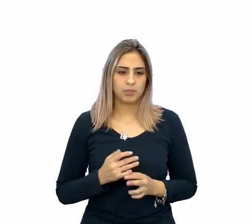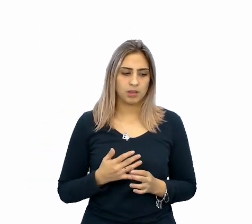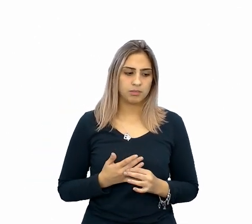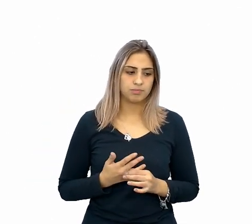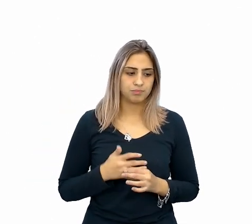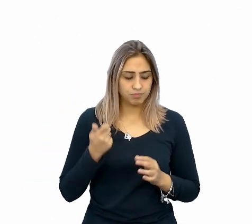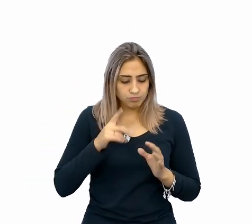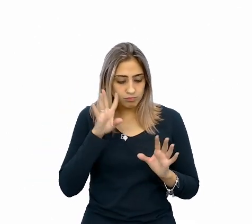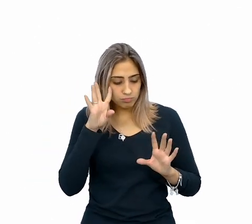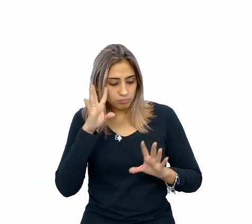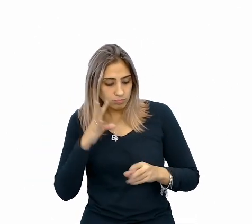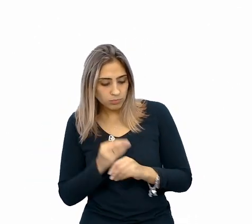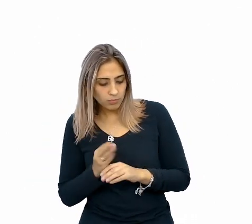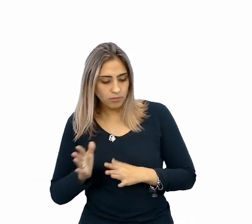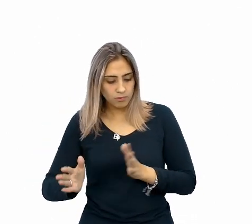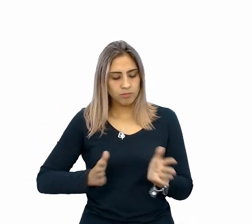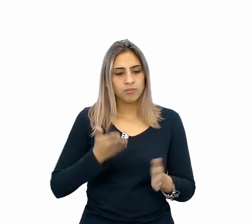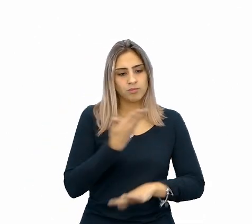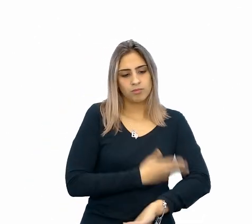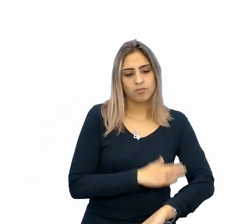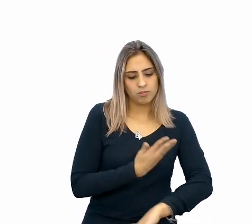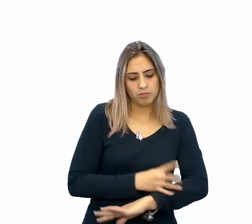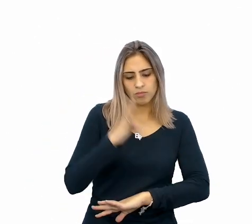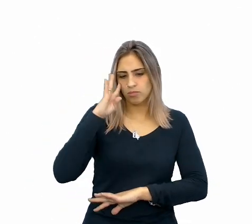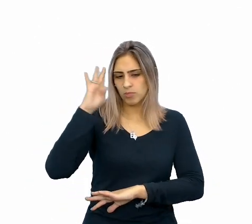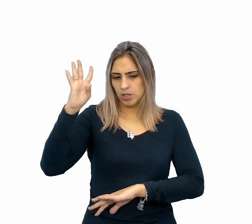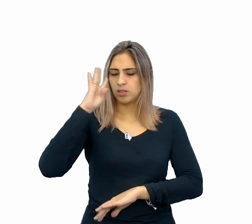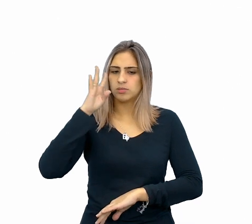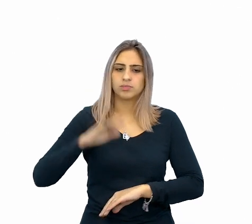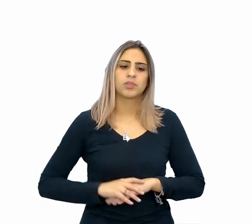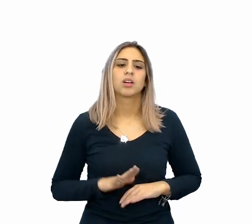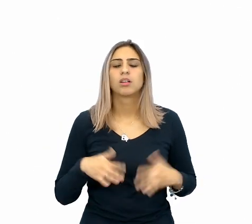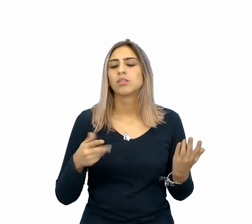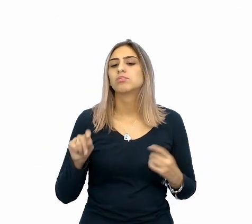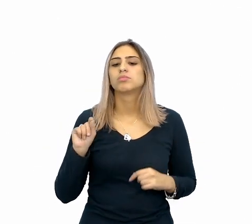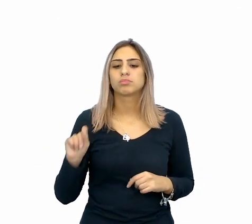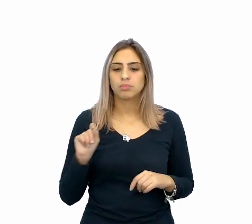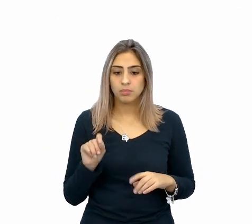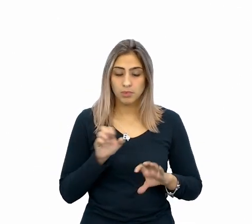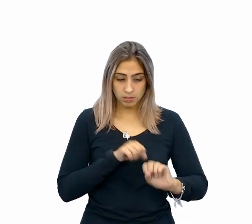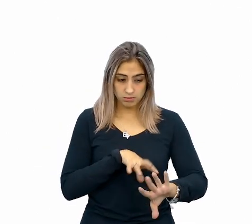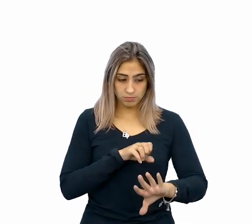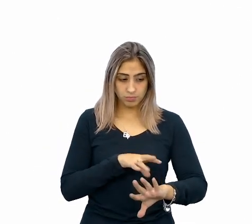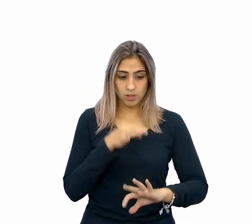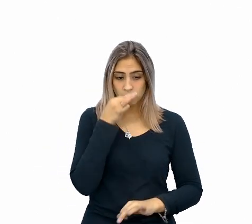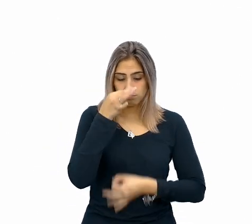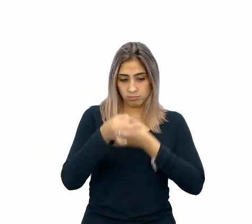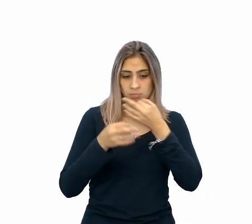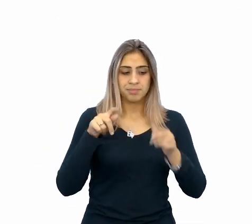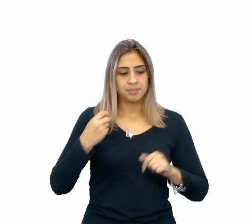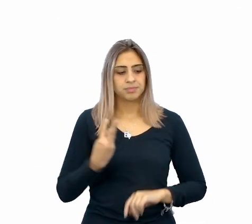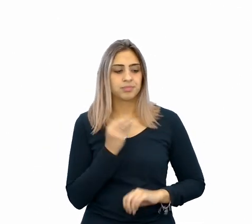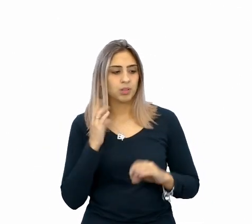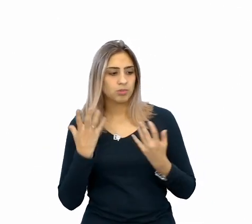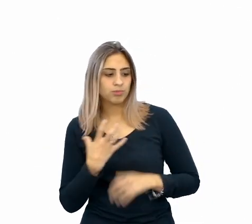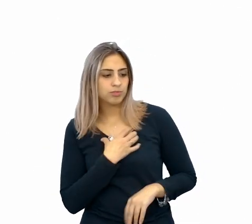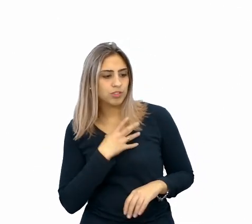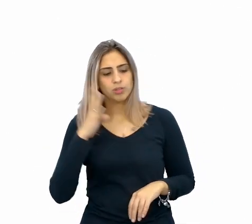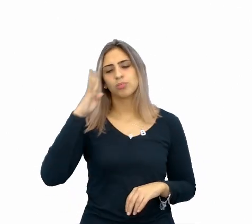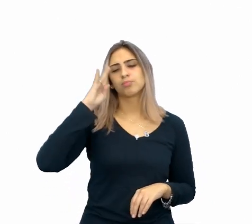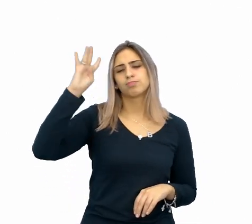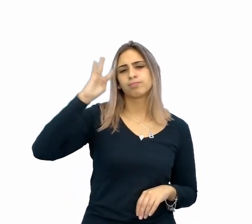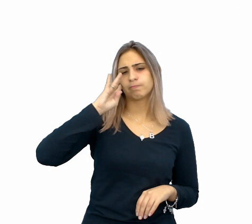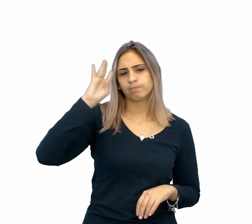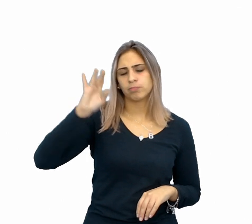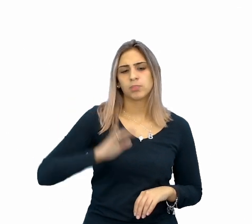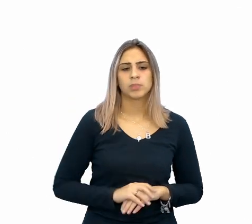ser compreendida por meio de exercícios de reflexão. Ou seja, o ensino da ortografia deve acontecer de modo